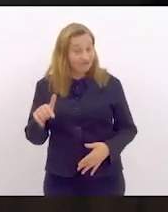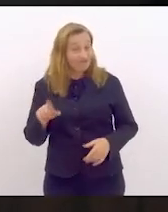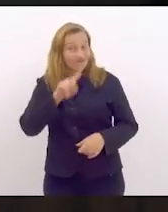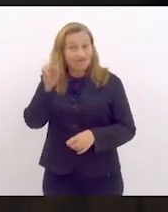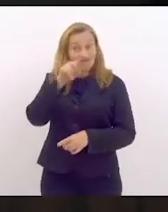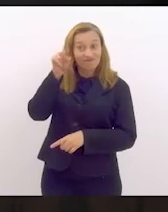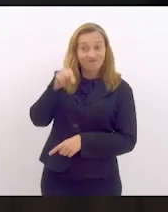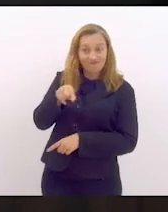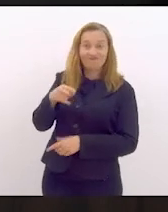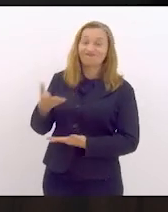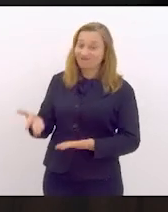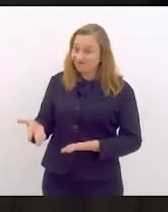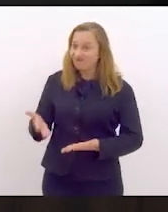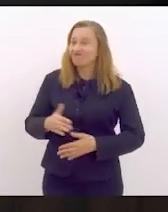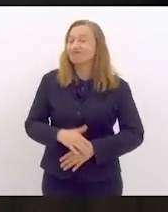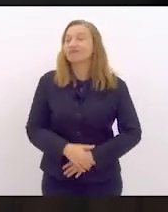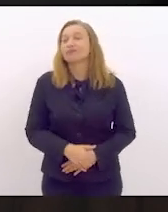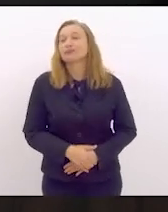interrogação que fica.